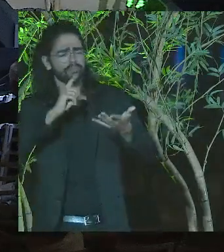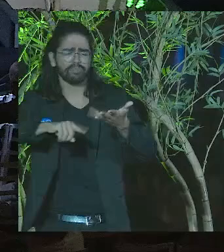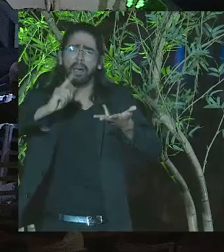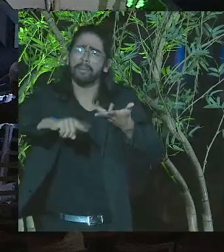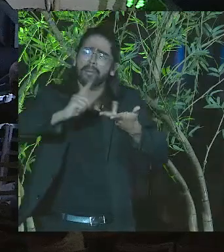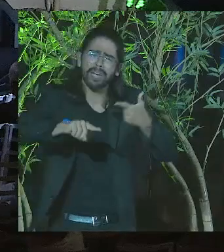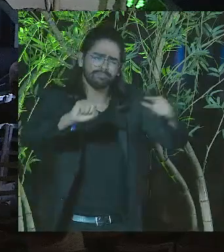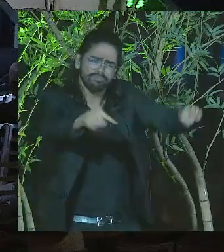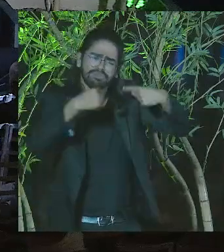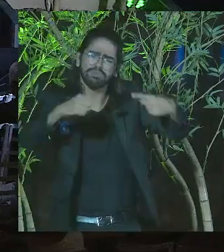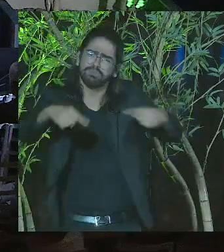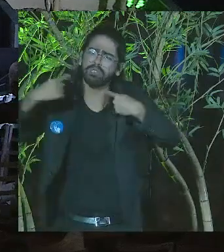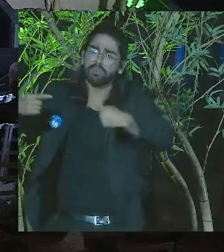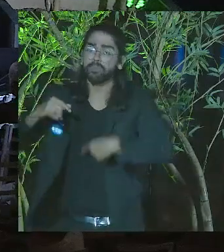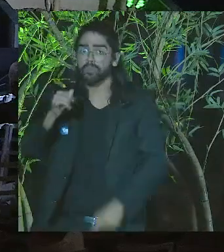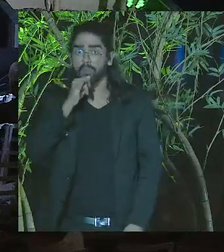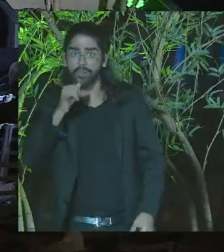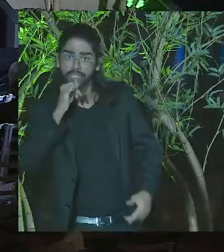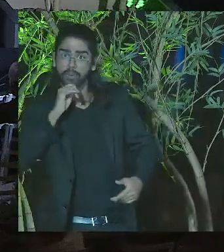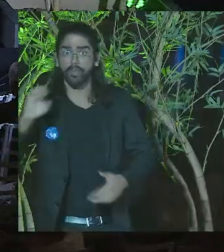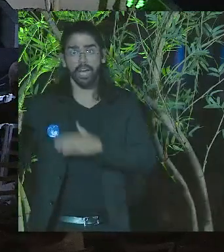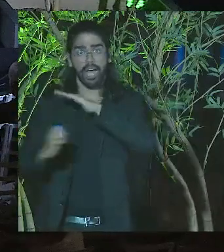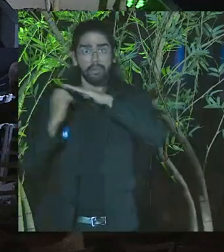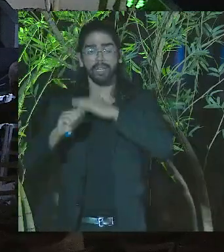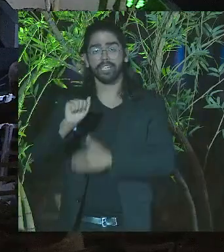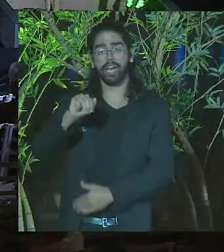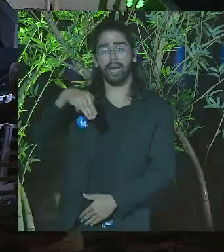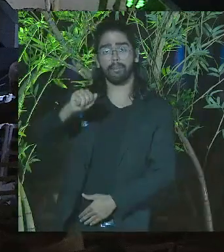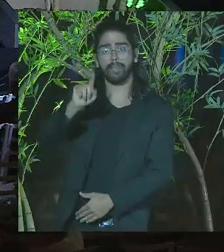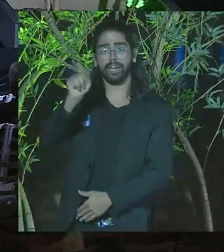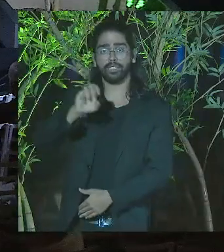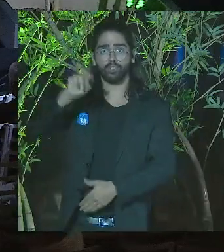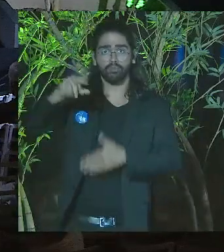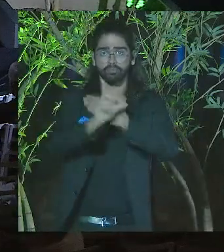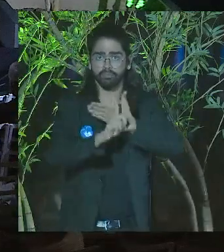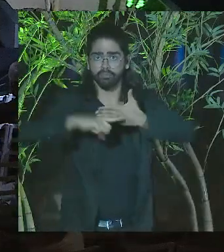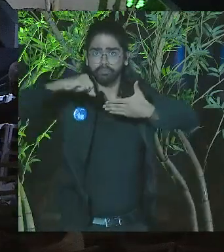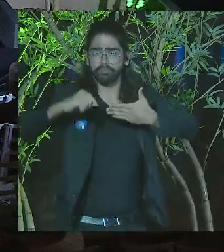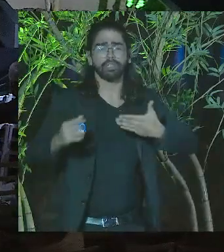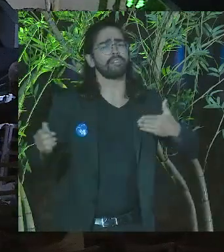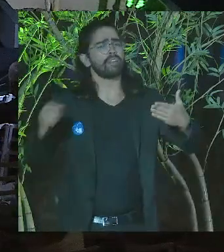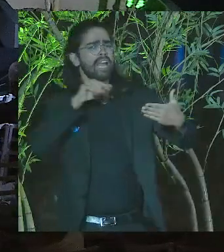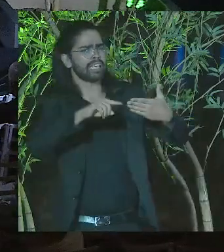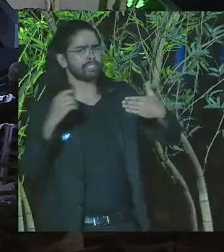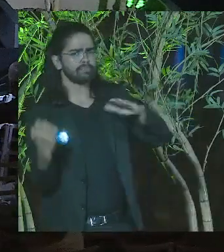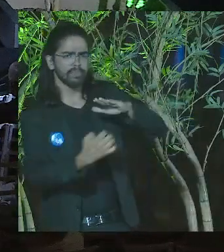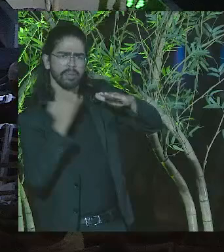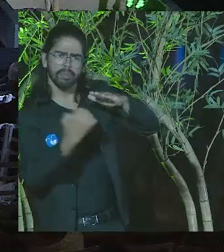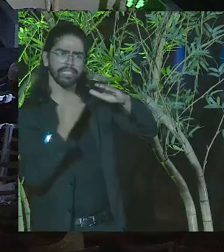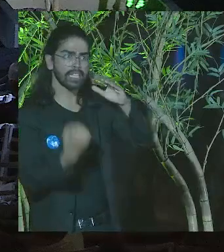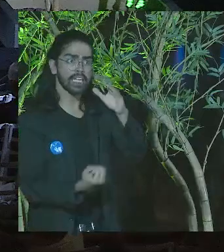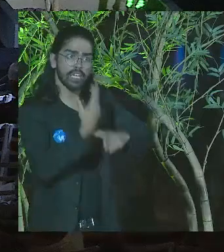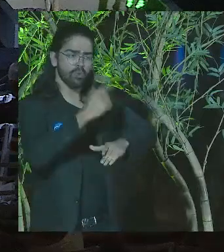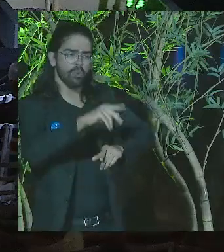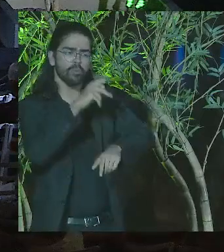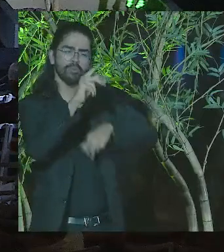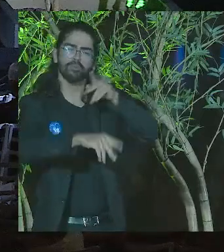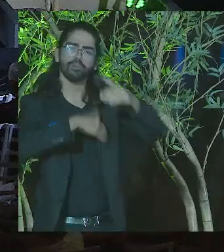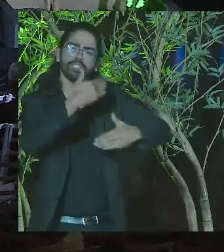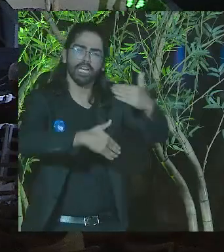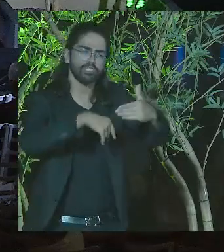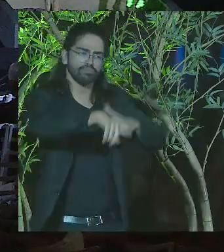para poder ir pela frente. A Amazon foi uma das primeiras empresas a usar inteligência artificial para recrutamento e nenhuma mulher passou no